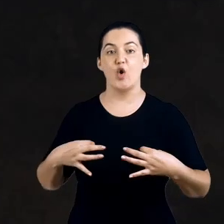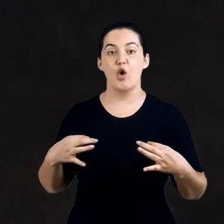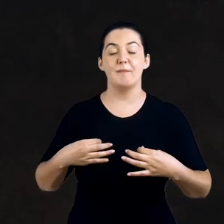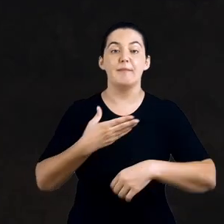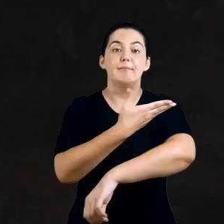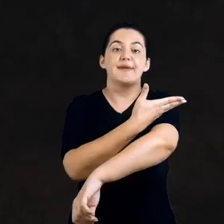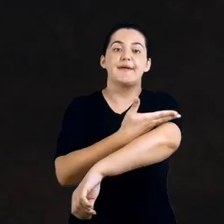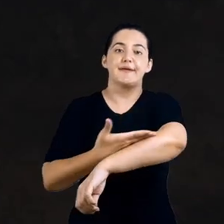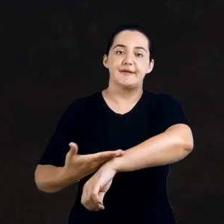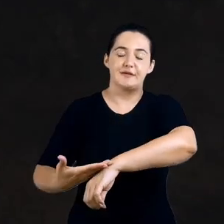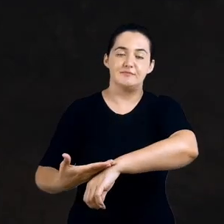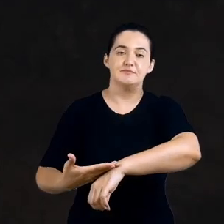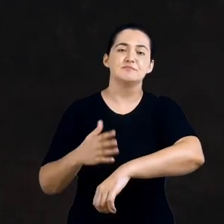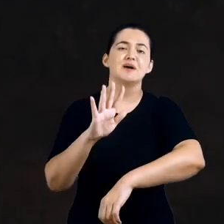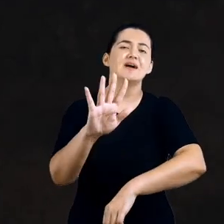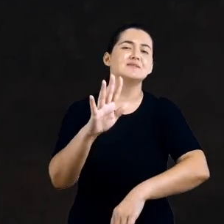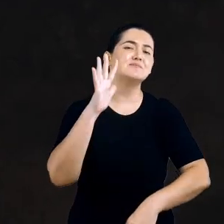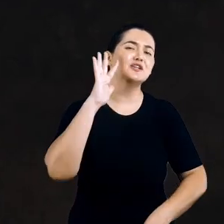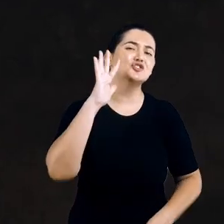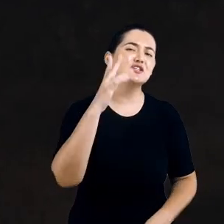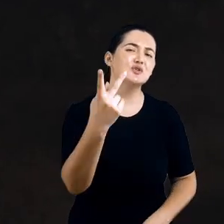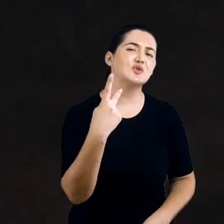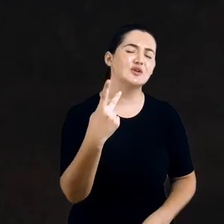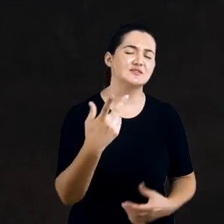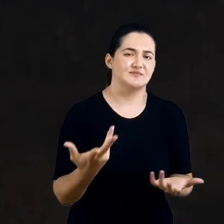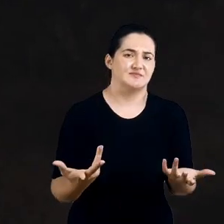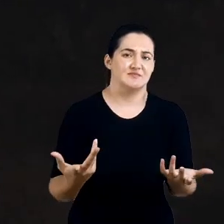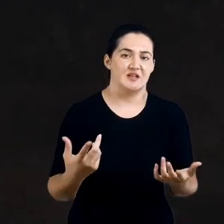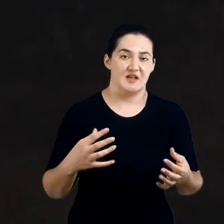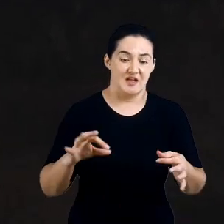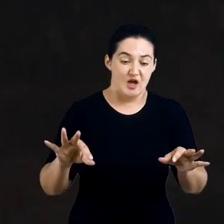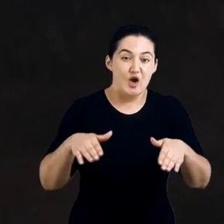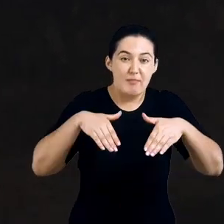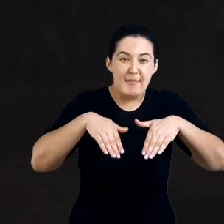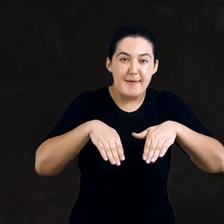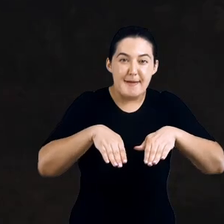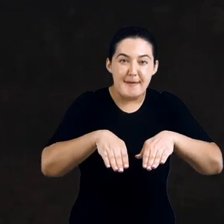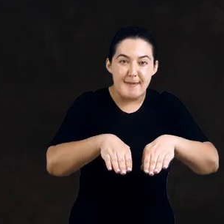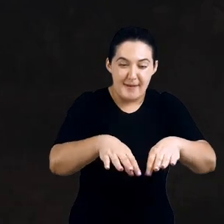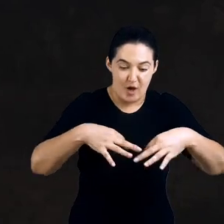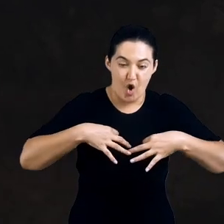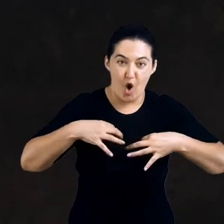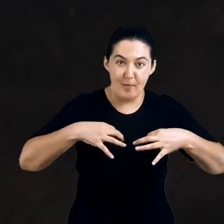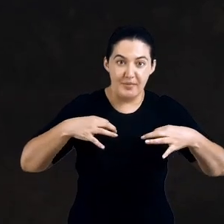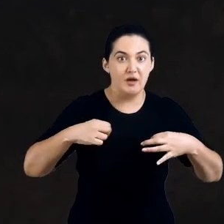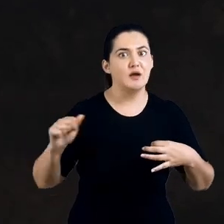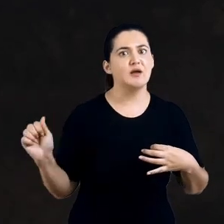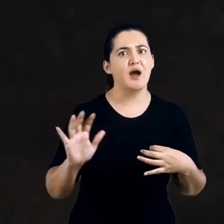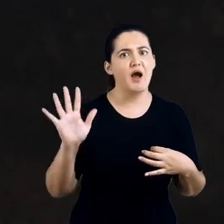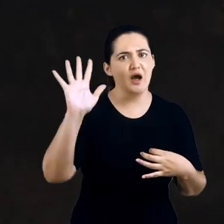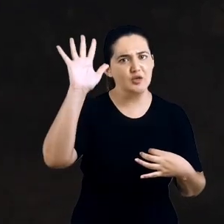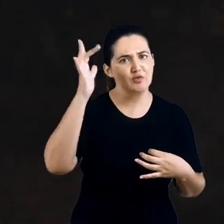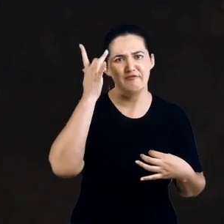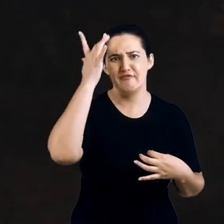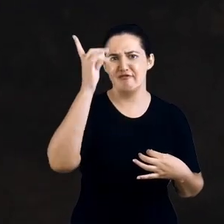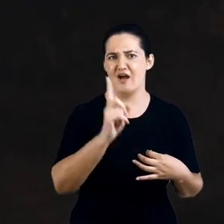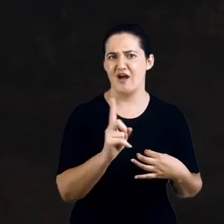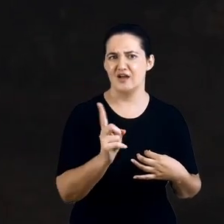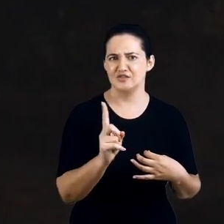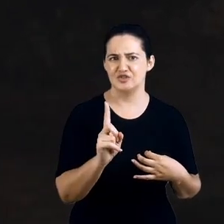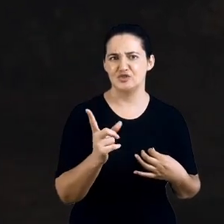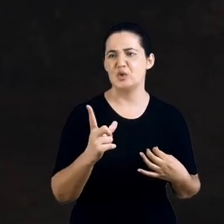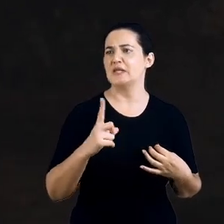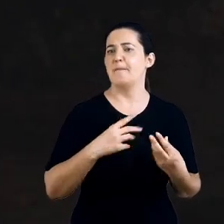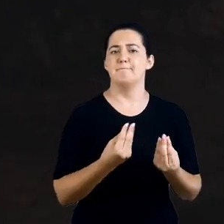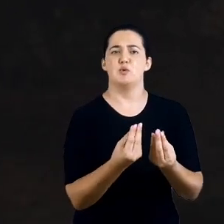vestes brancas. Agora raciocine comigo. A confecção de uma túnica era muito caro naquele tempo. Não era fácil, como eu falei,